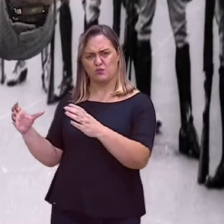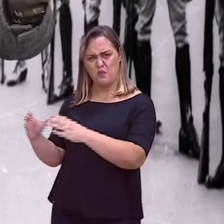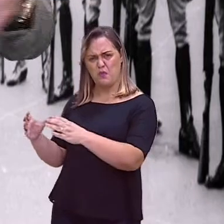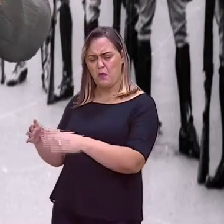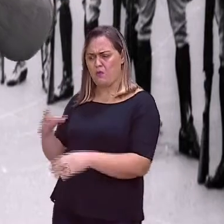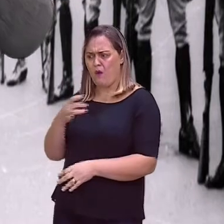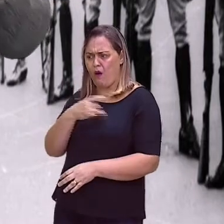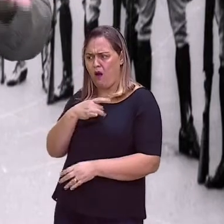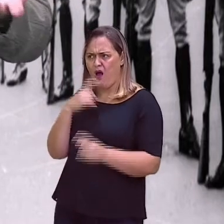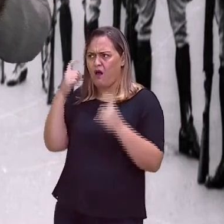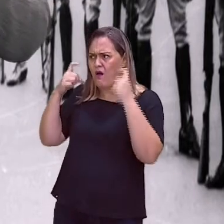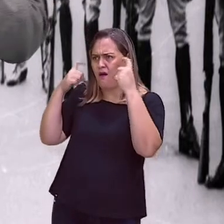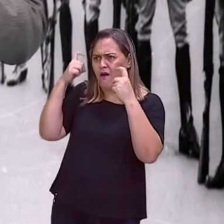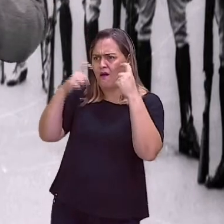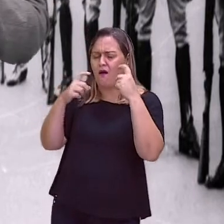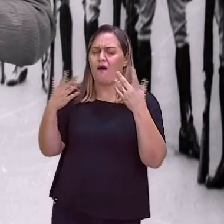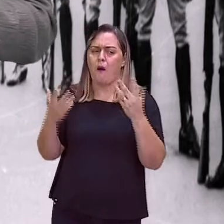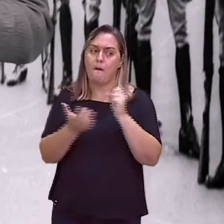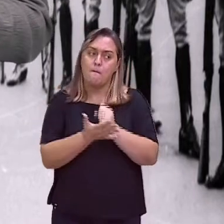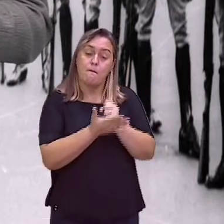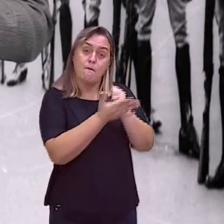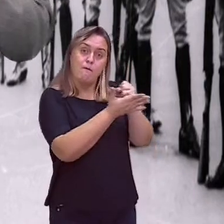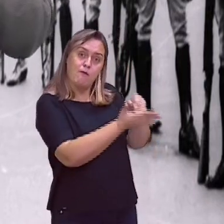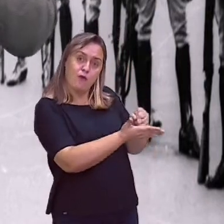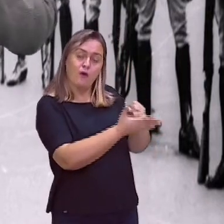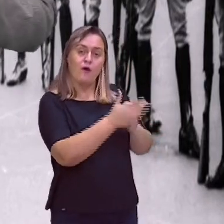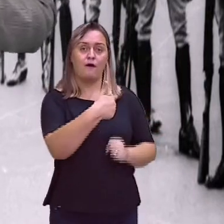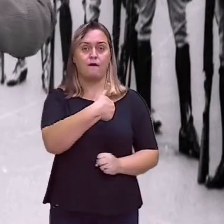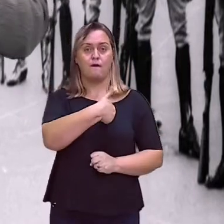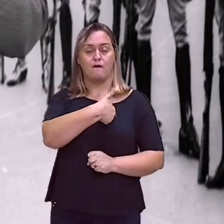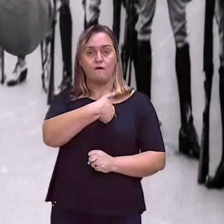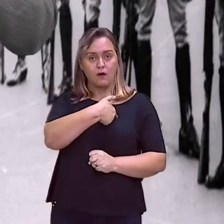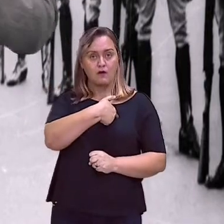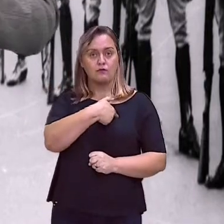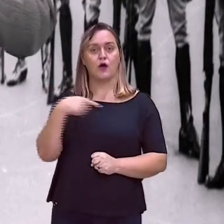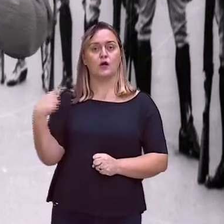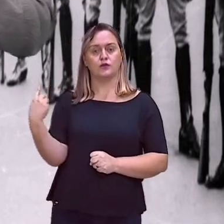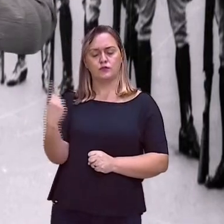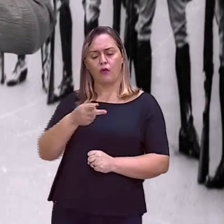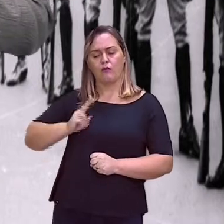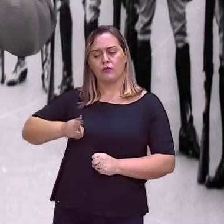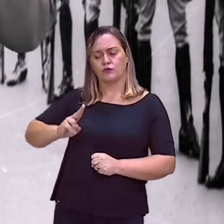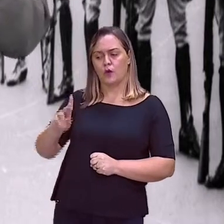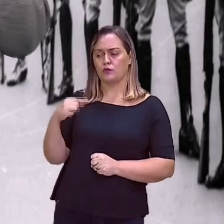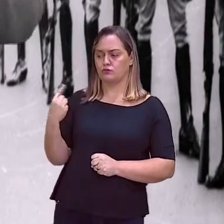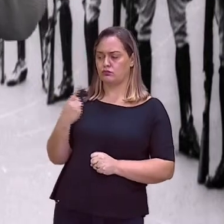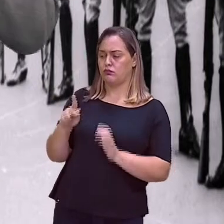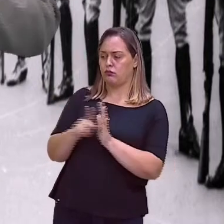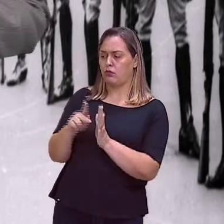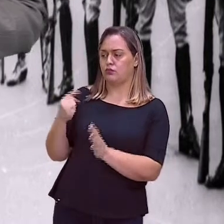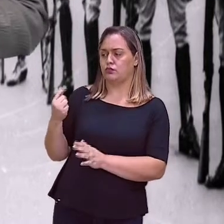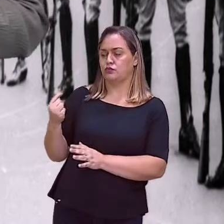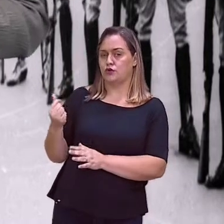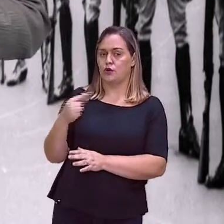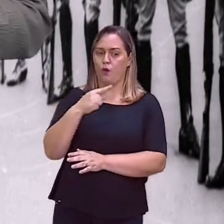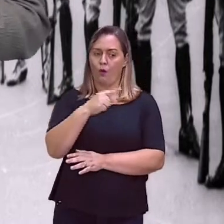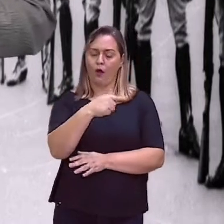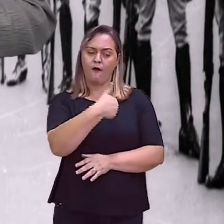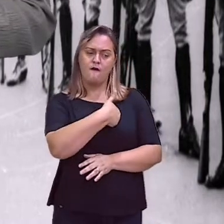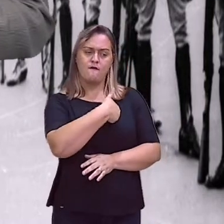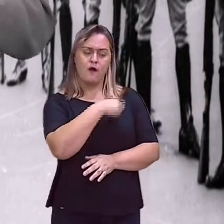elite, né? Vamos apoiar Vargas, que assim a gente continua com o capital, com o nosso poder, com o nosso dinheiro, e Vargas vai comandar o